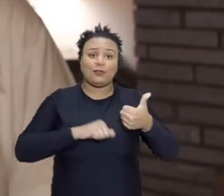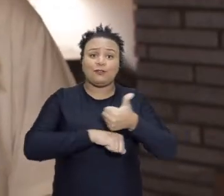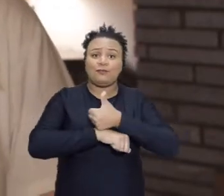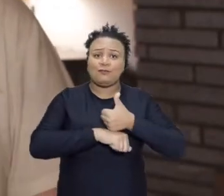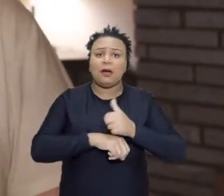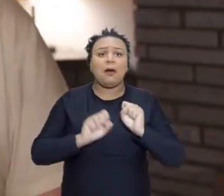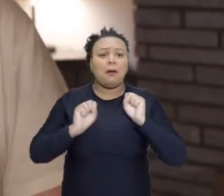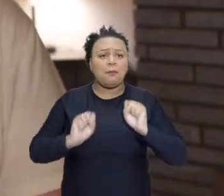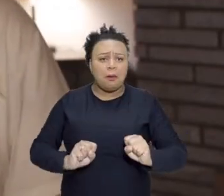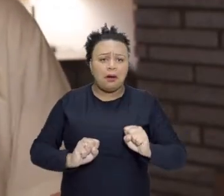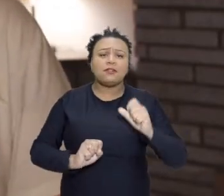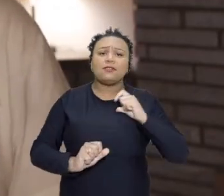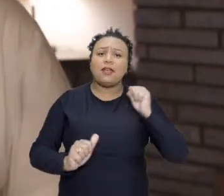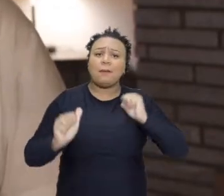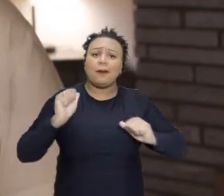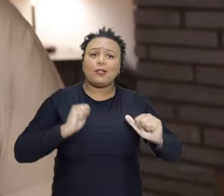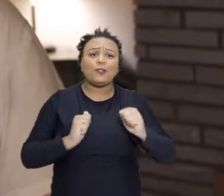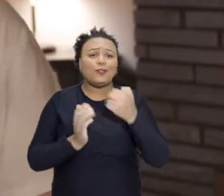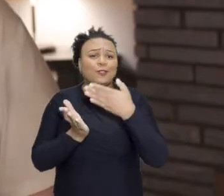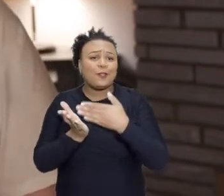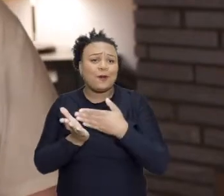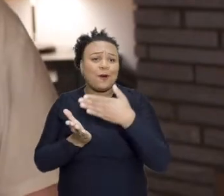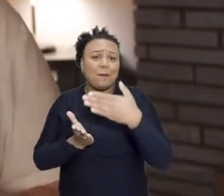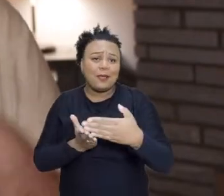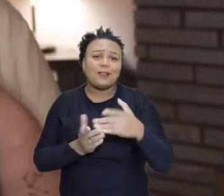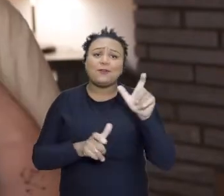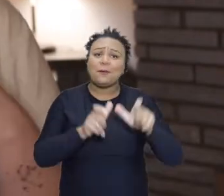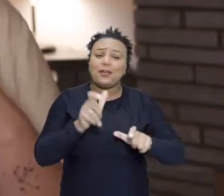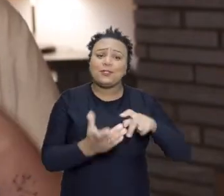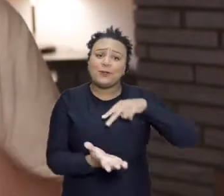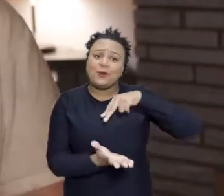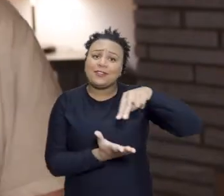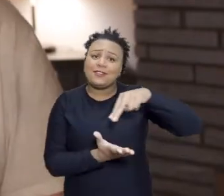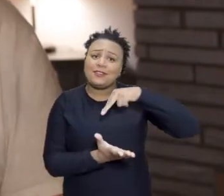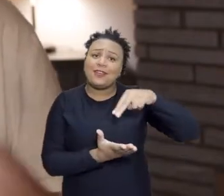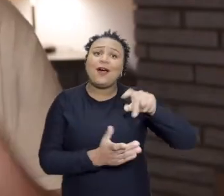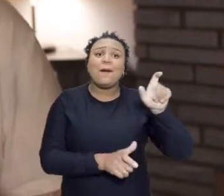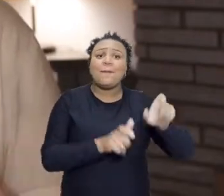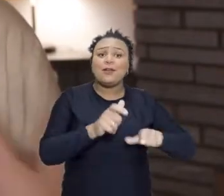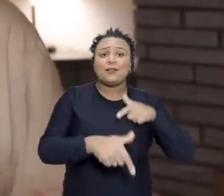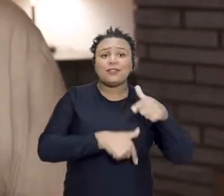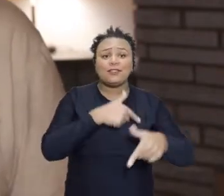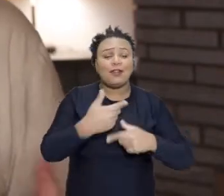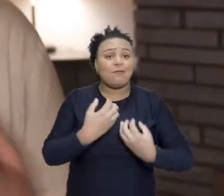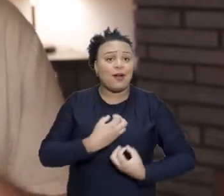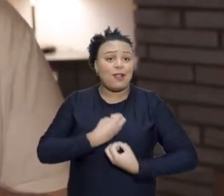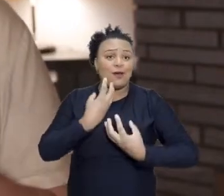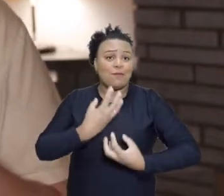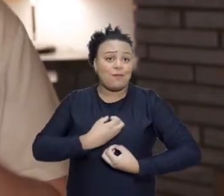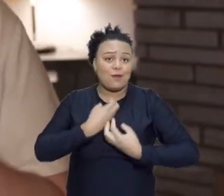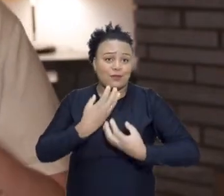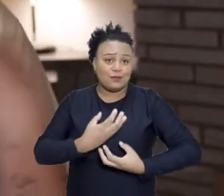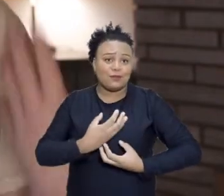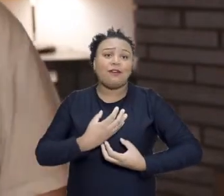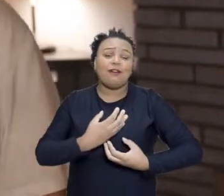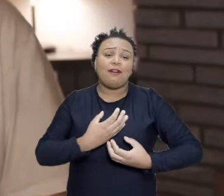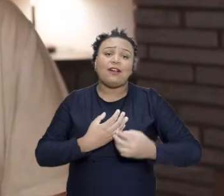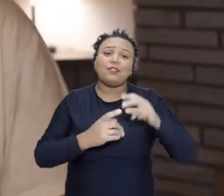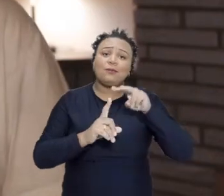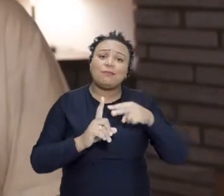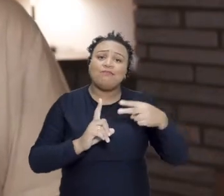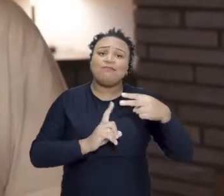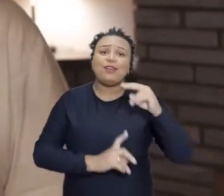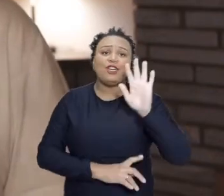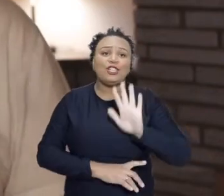ela pode ser para atores amadores, para dançarinos, para pessoas que trabalham com produção numa visão